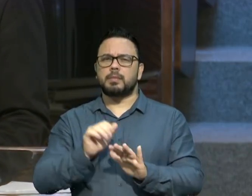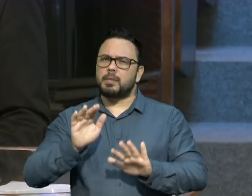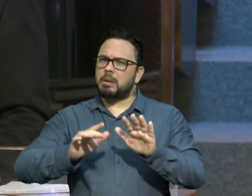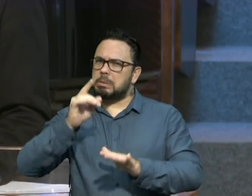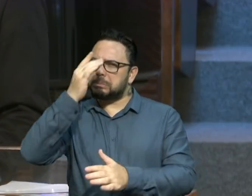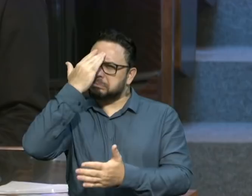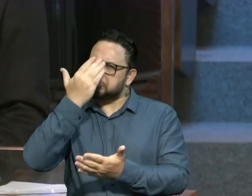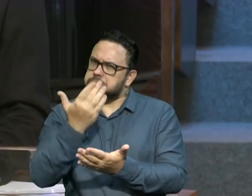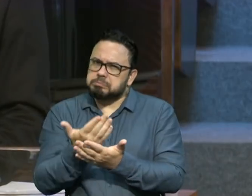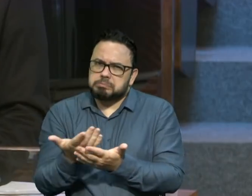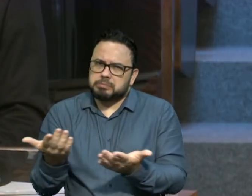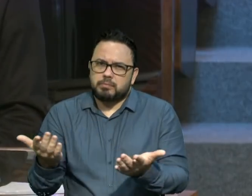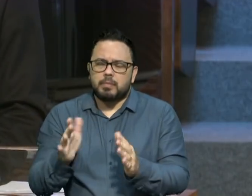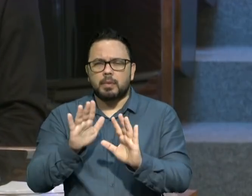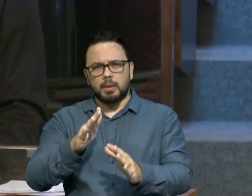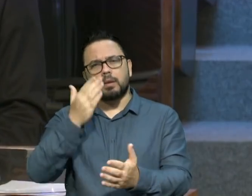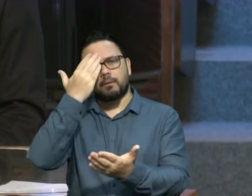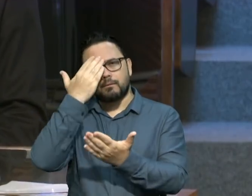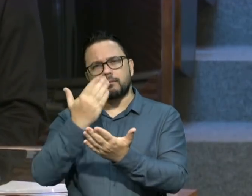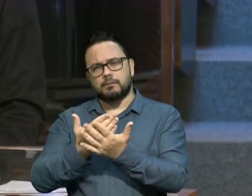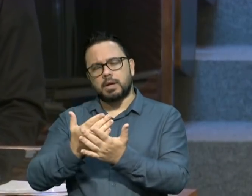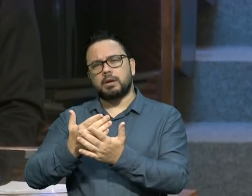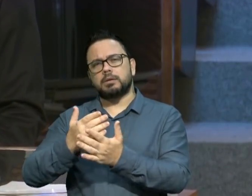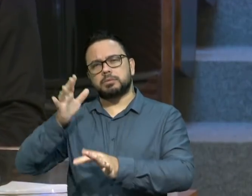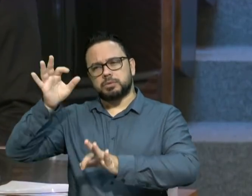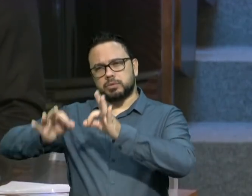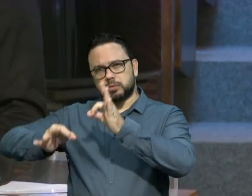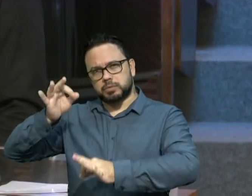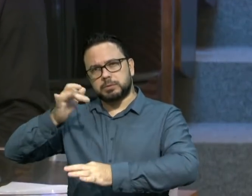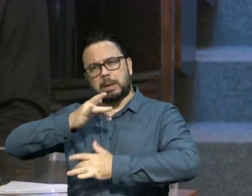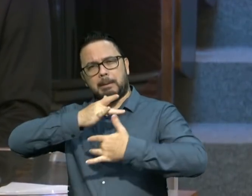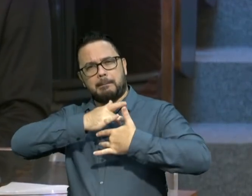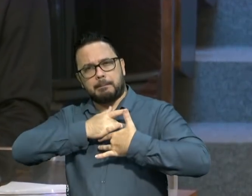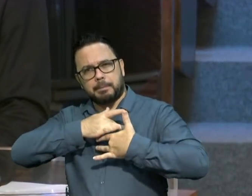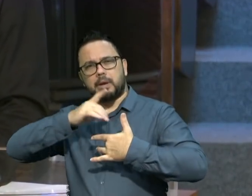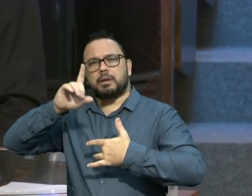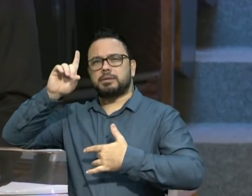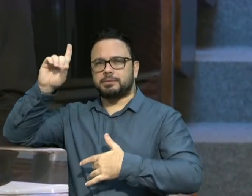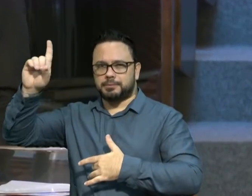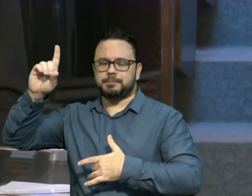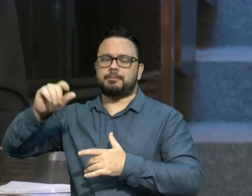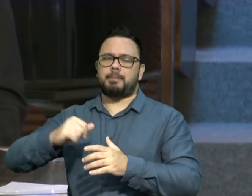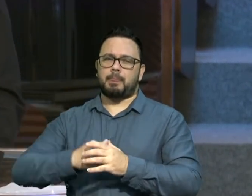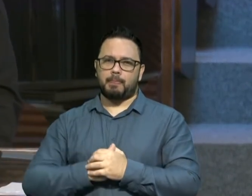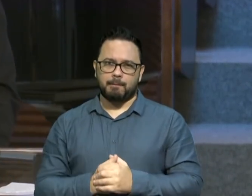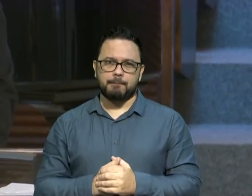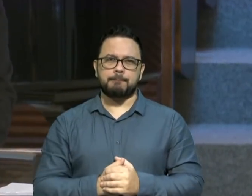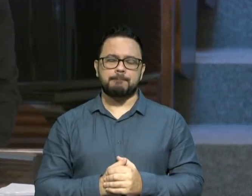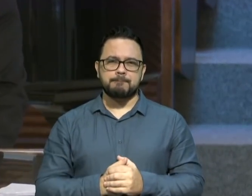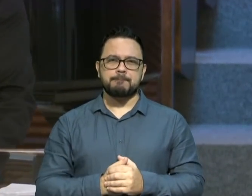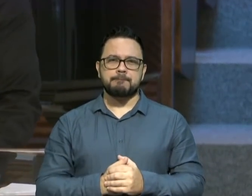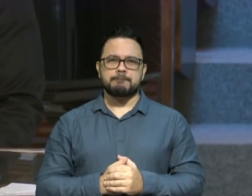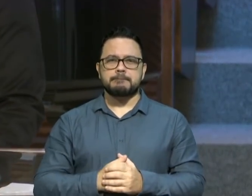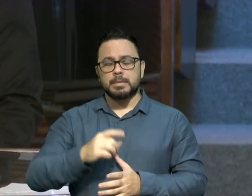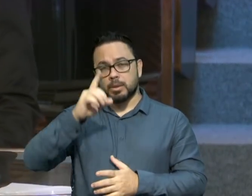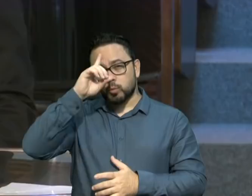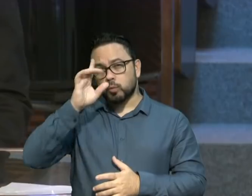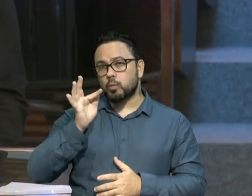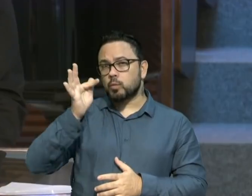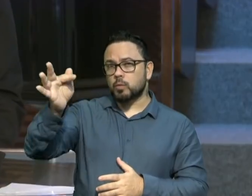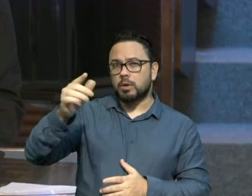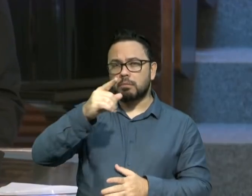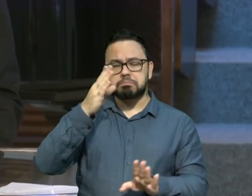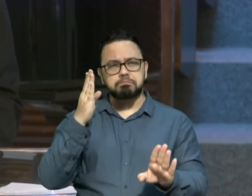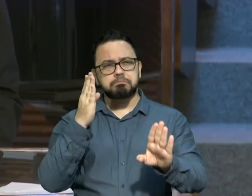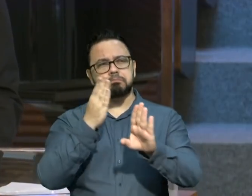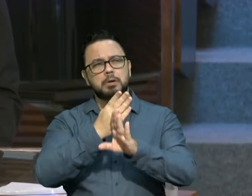certeza Confie na justiça na misericórdia e no amor de Deus é um dia você vai ver o teu pai